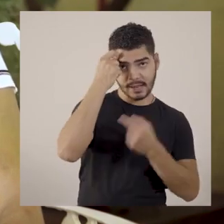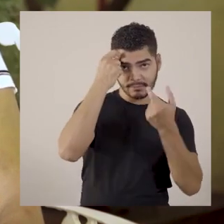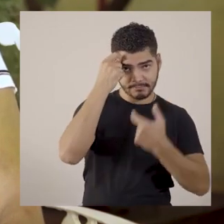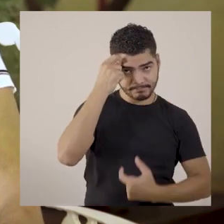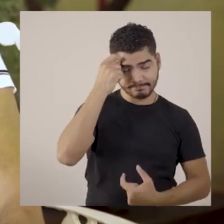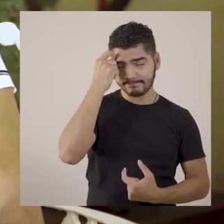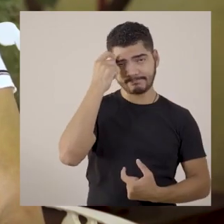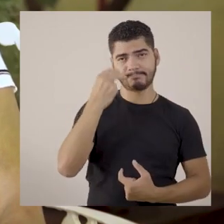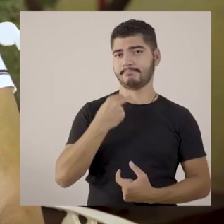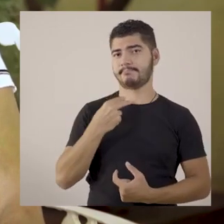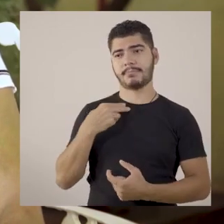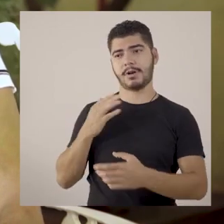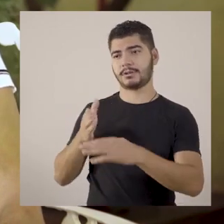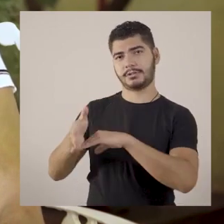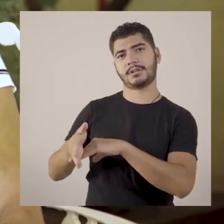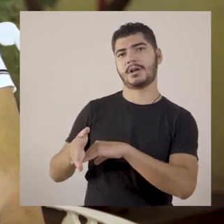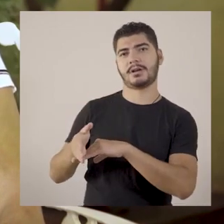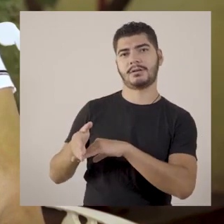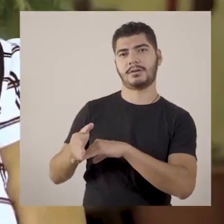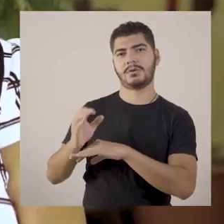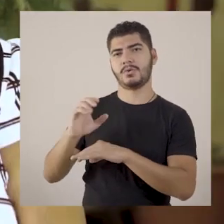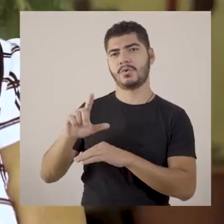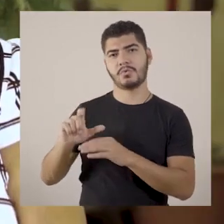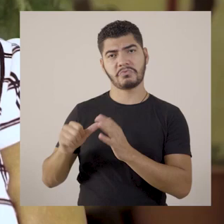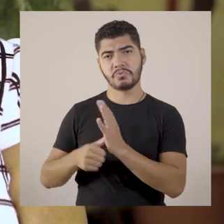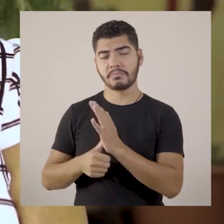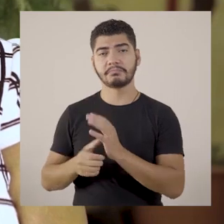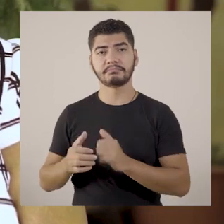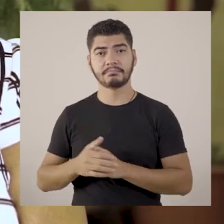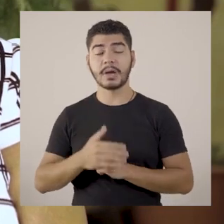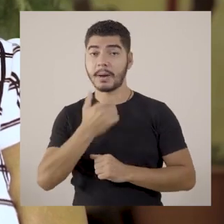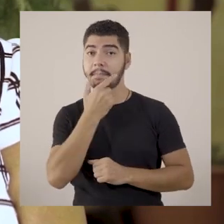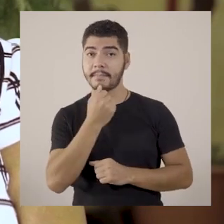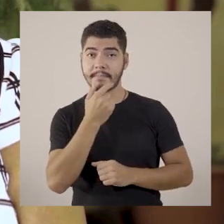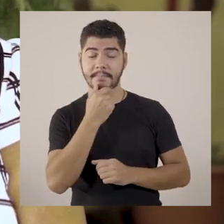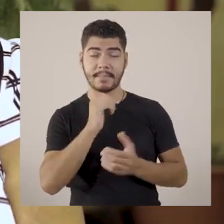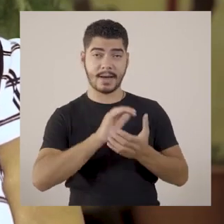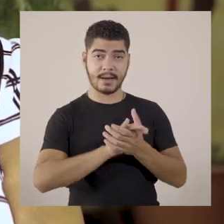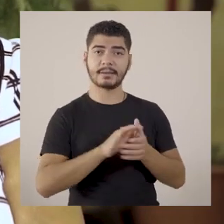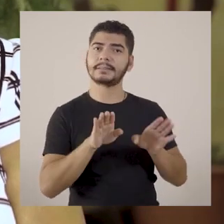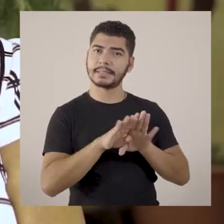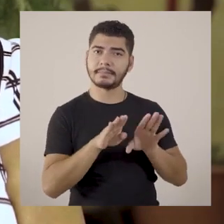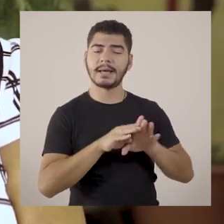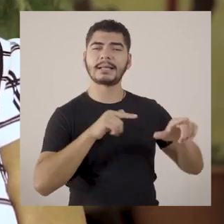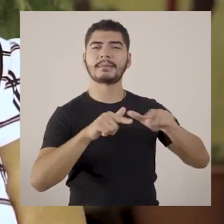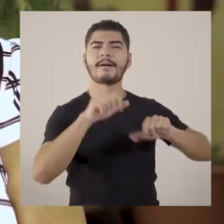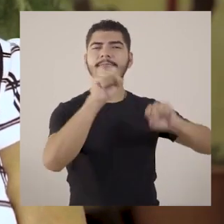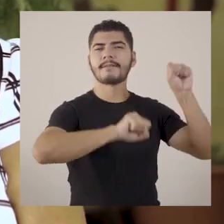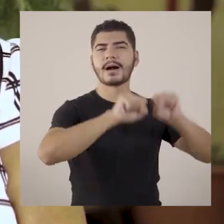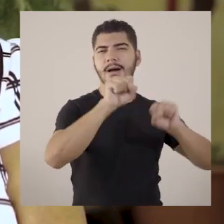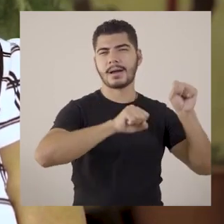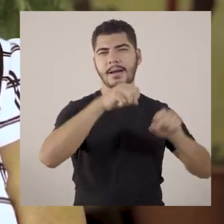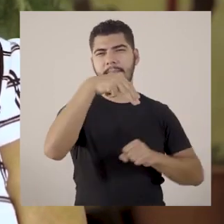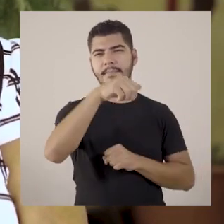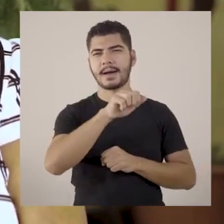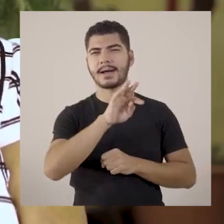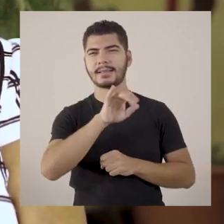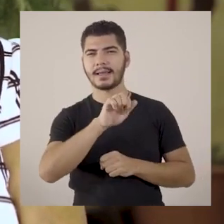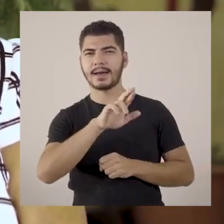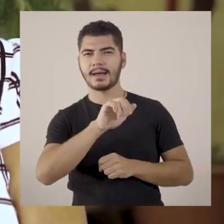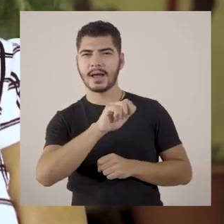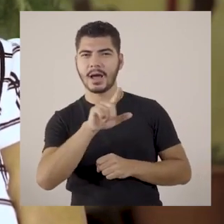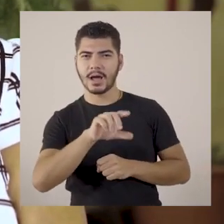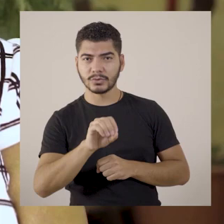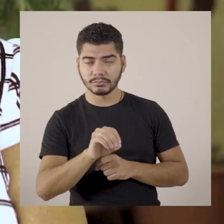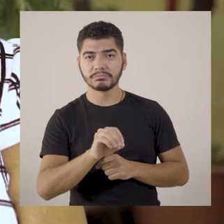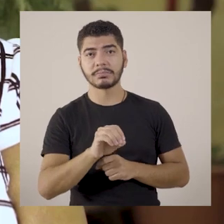negra, não podia entrar no clube. Mudou bastante. Meu marido também trabalhava na fábrica. Eu trabalhei no Matarazzo. Antes